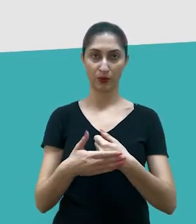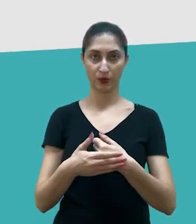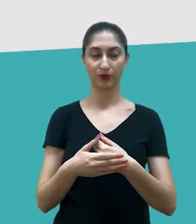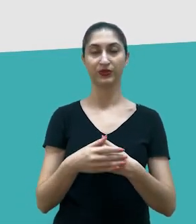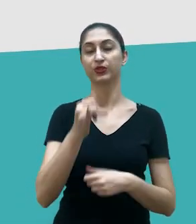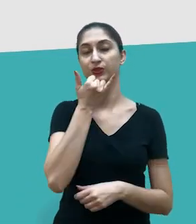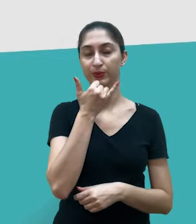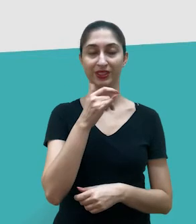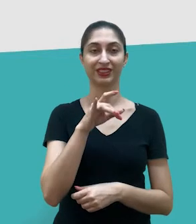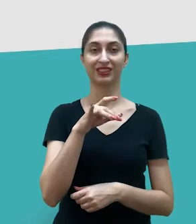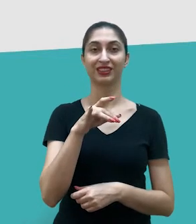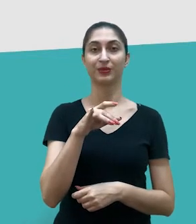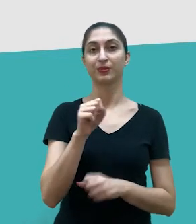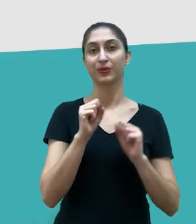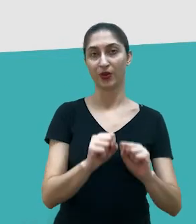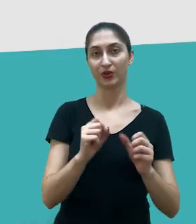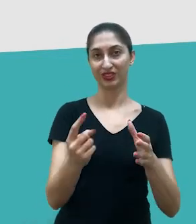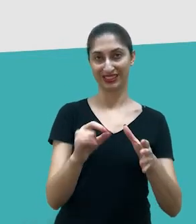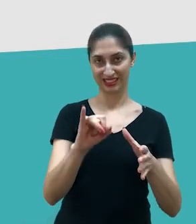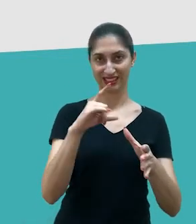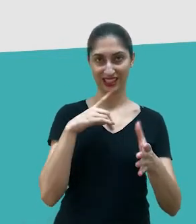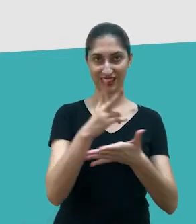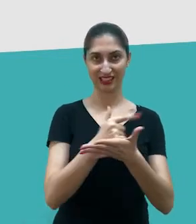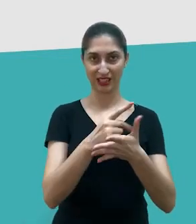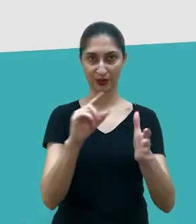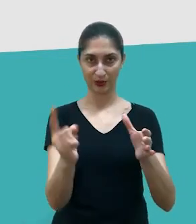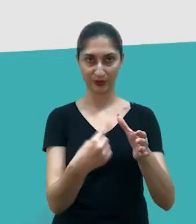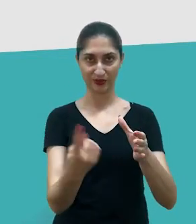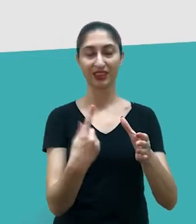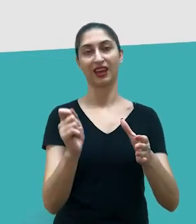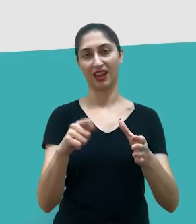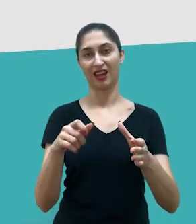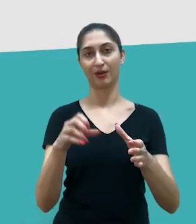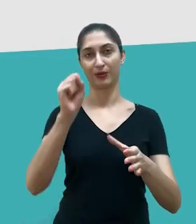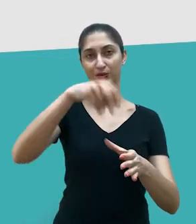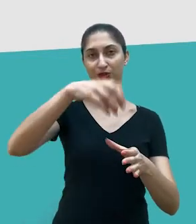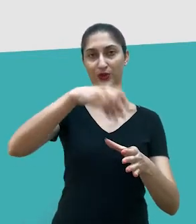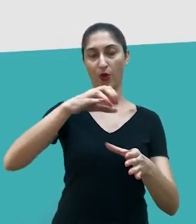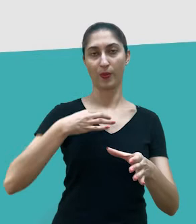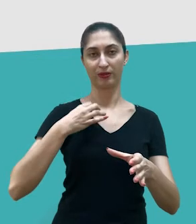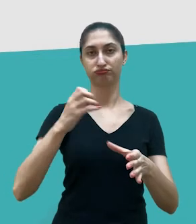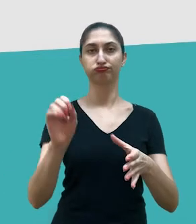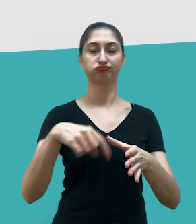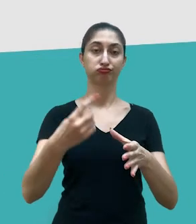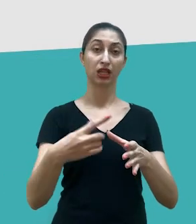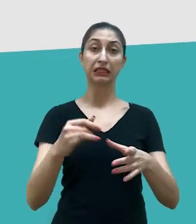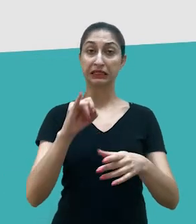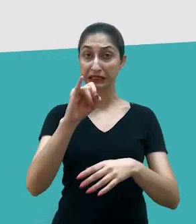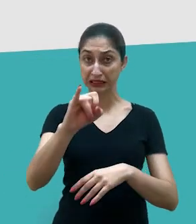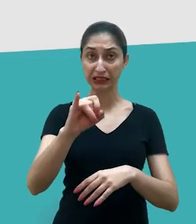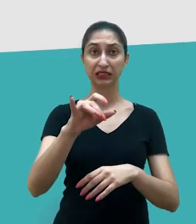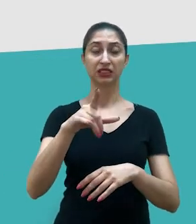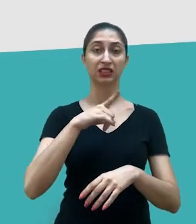tanquinho, desculpa, você tanto faz lavar a mão ou a máquina. Não é? Quando tem a temperatura ideal, é que você tem que regular a máquina para